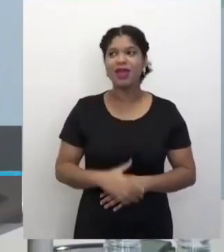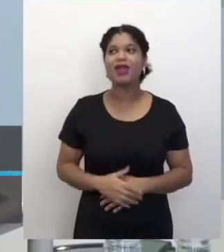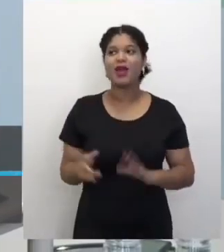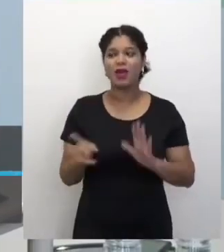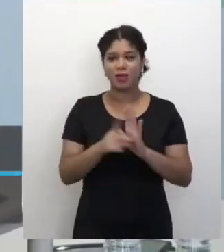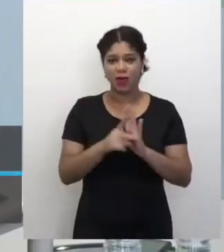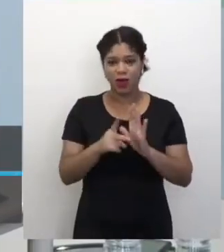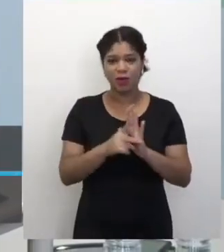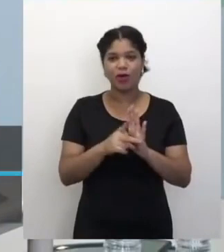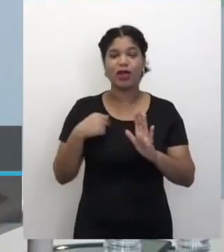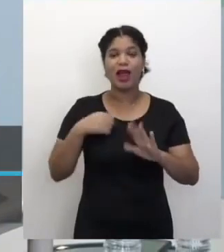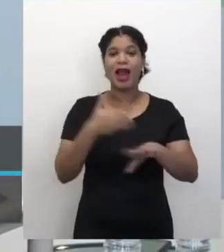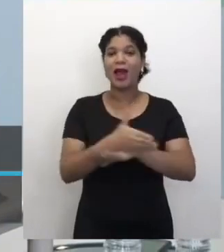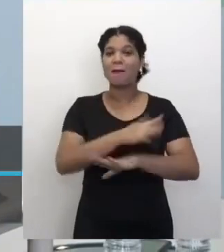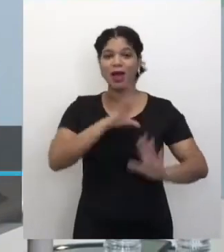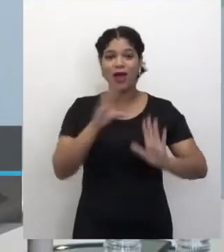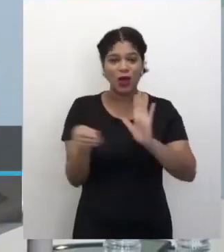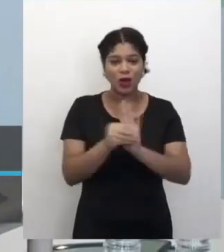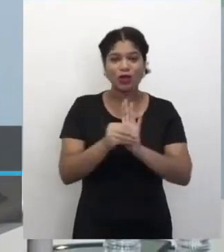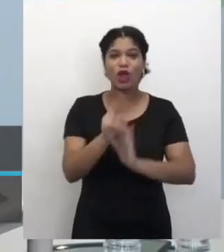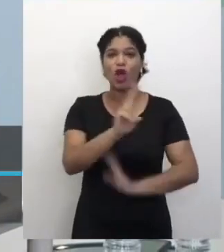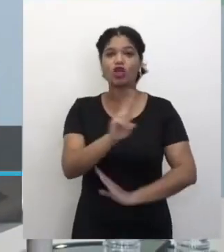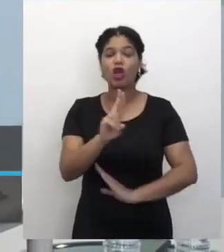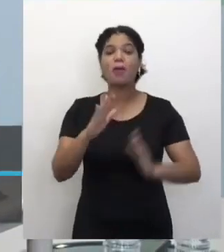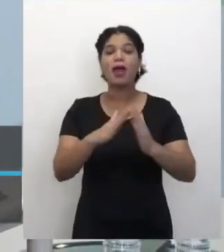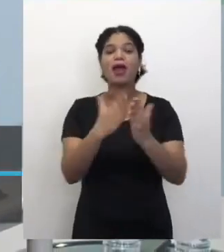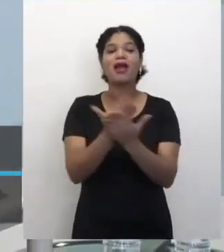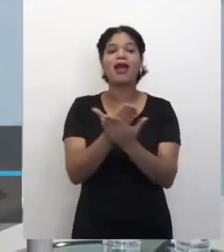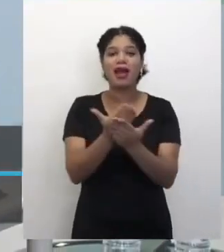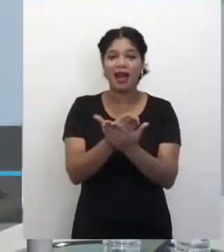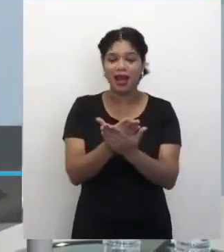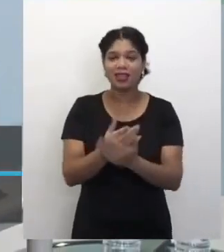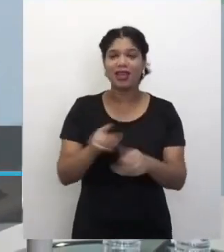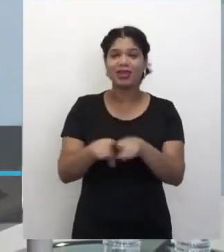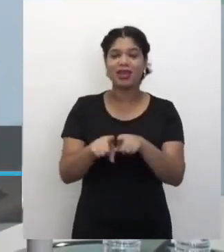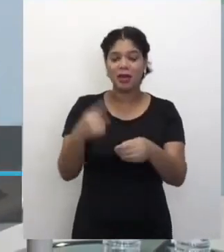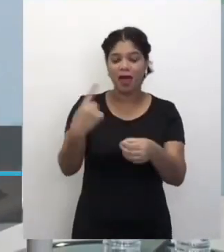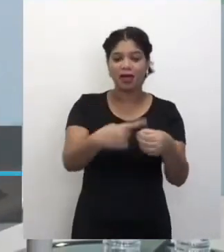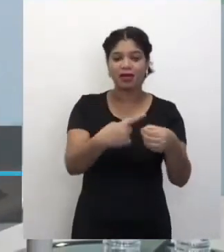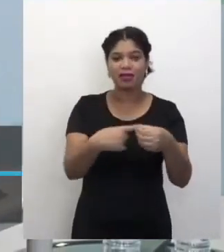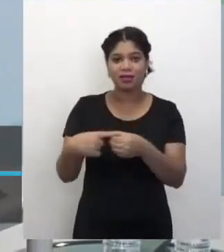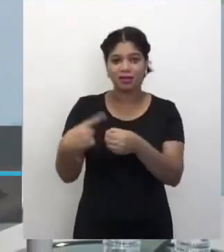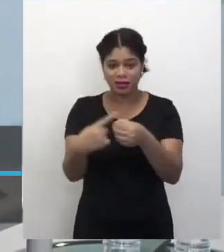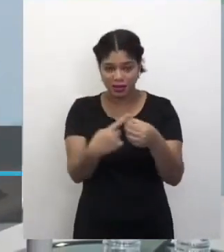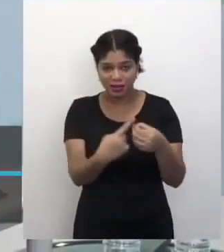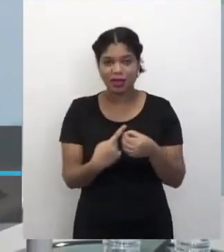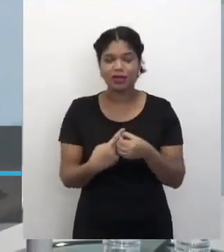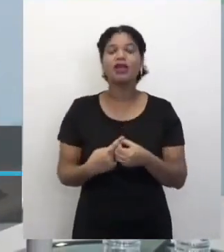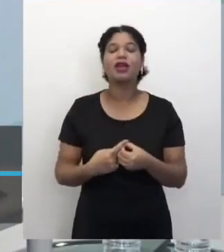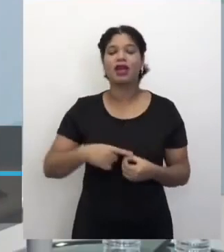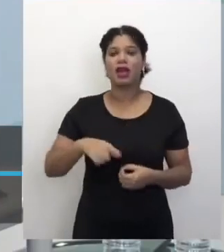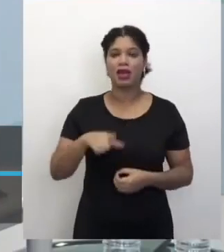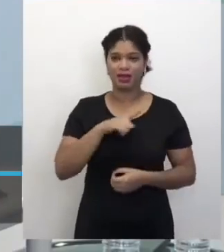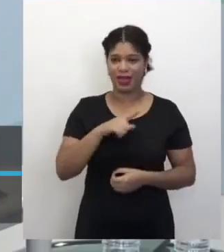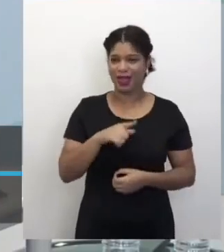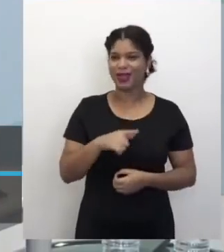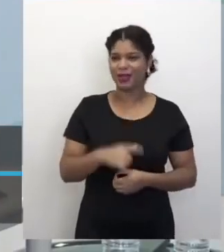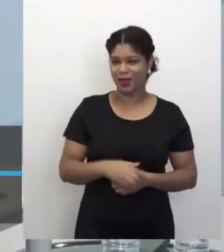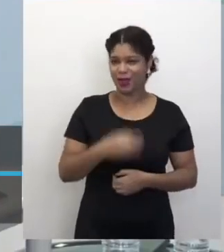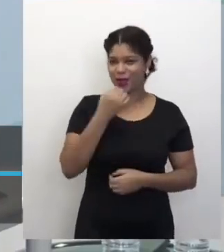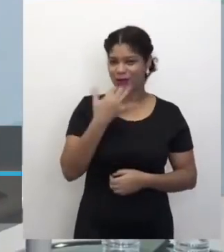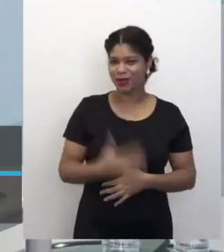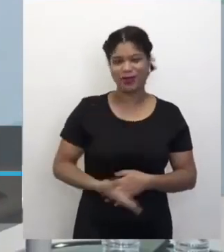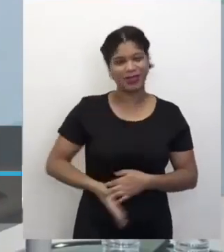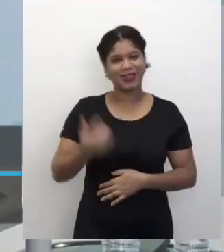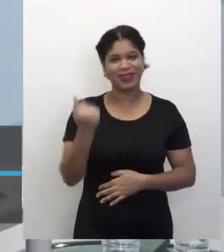todos. Participem, mande o nome da escola, tá? Manda o município de onde você está falando para a gente dar aqueles créditos, tá bom? Vamos ter uma